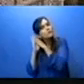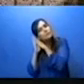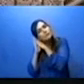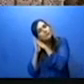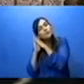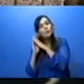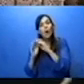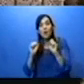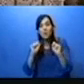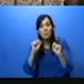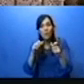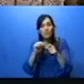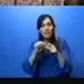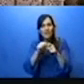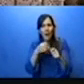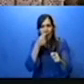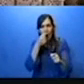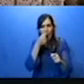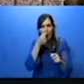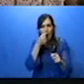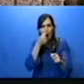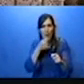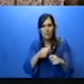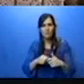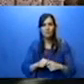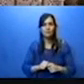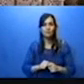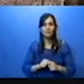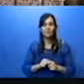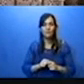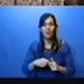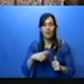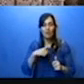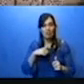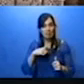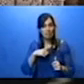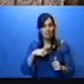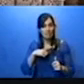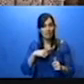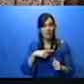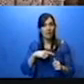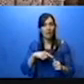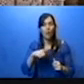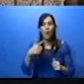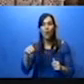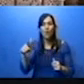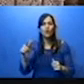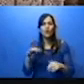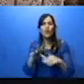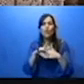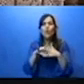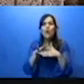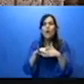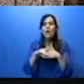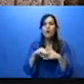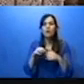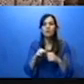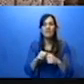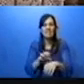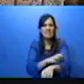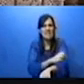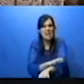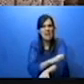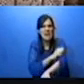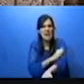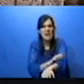pode provocar uma alergia, uma rinite. Tem alguns ácaros também ligados a doenças em seres humanos, como por exemplo a sarna humana.